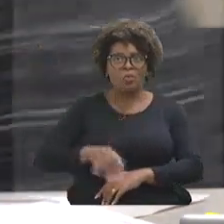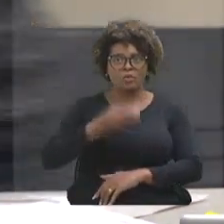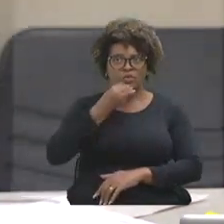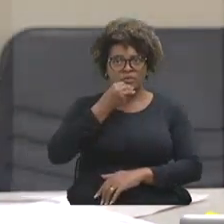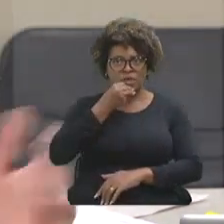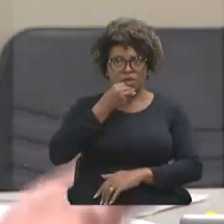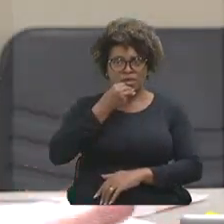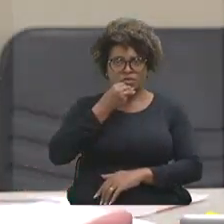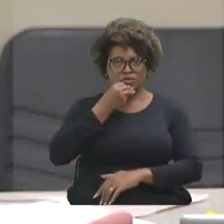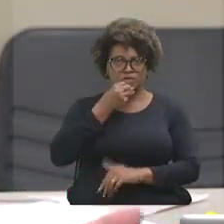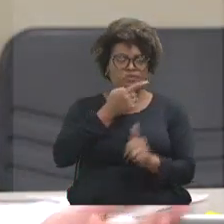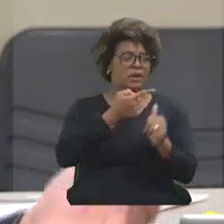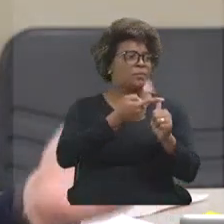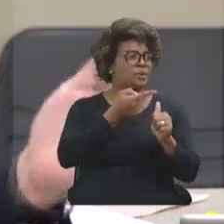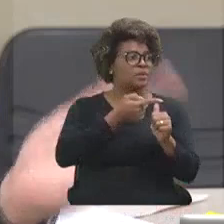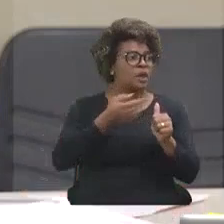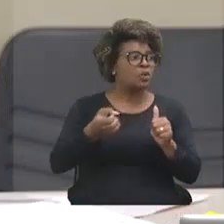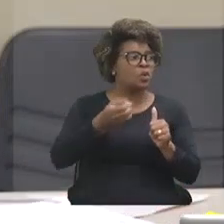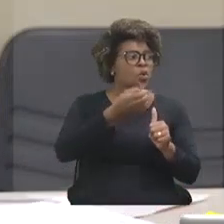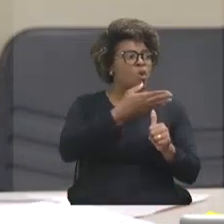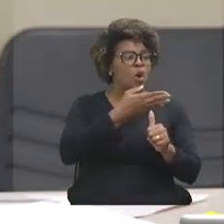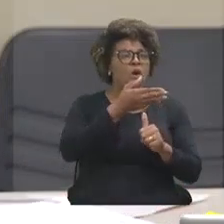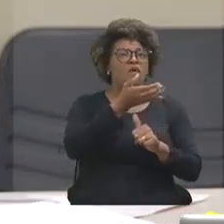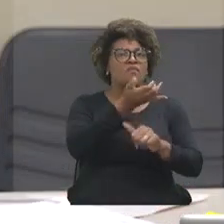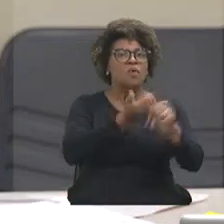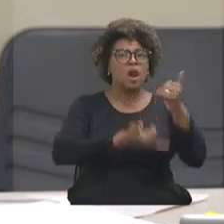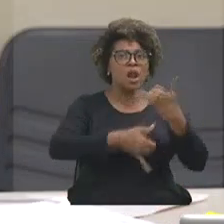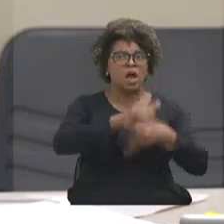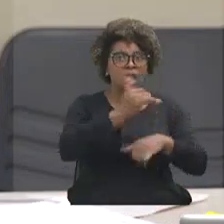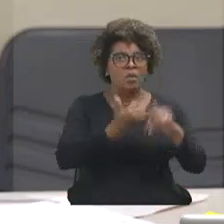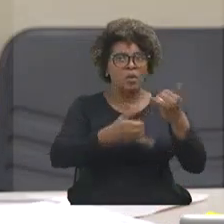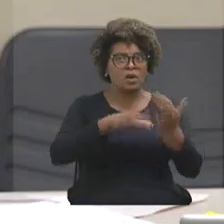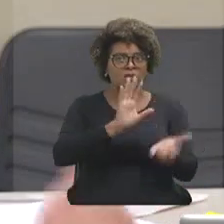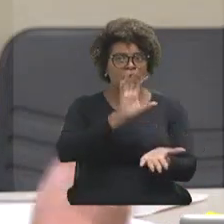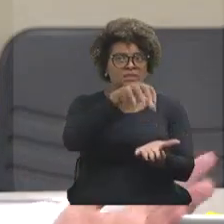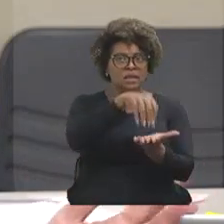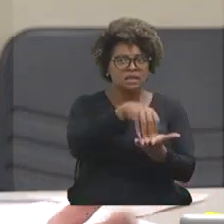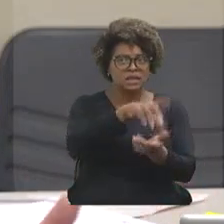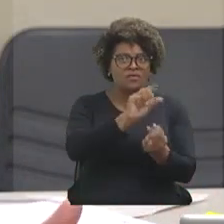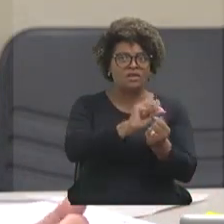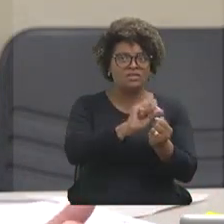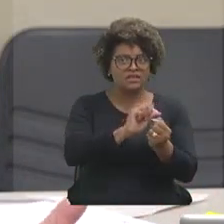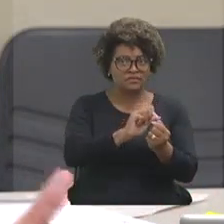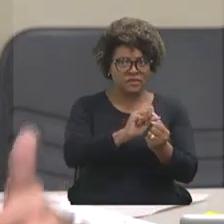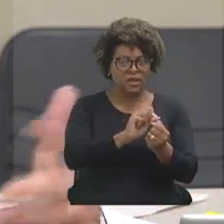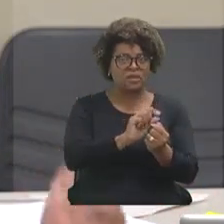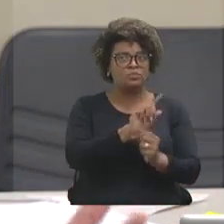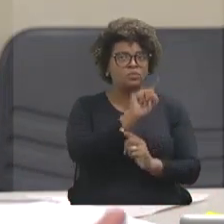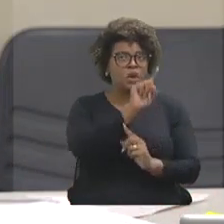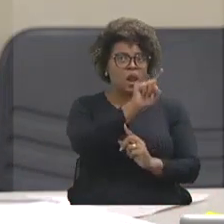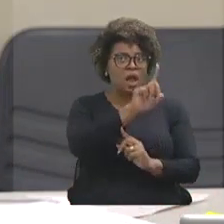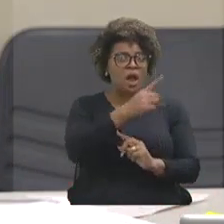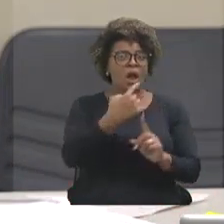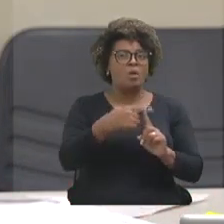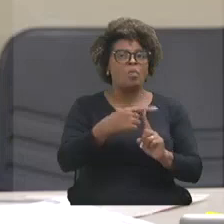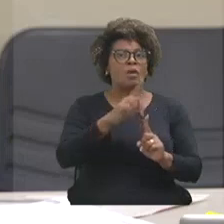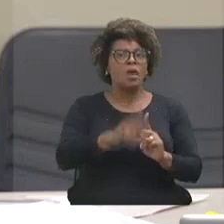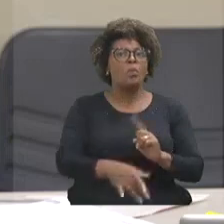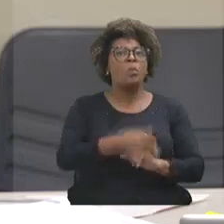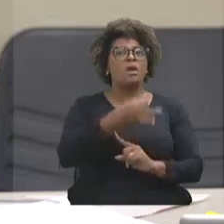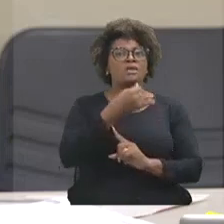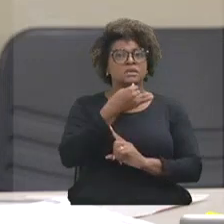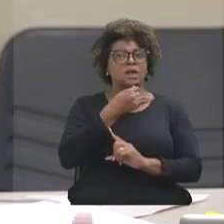o novo Laboratório Central vai ser construído lá sem novo que é um exemplo nós somos referência para o Brasil